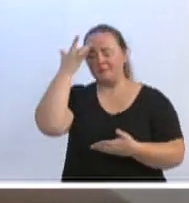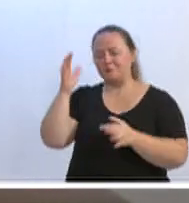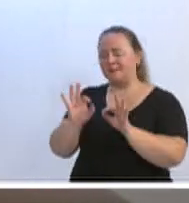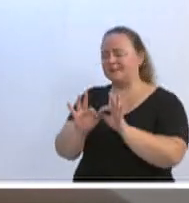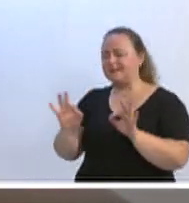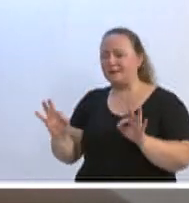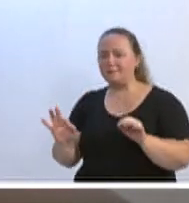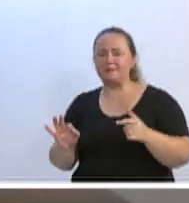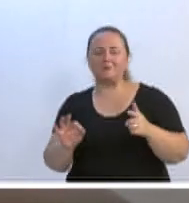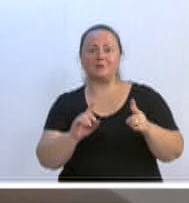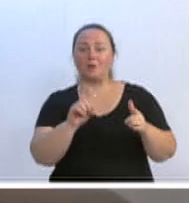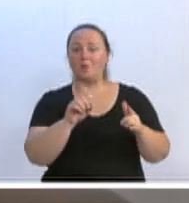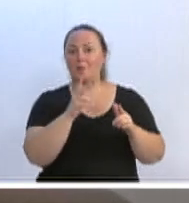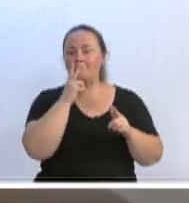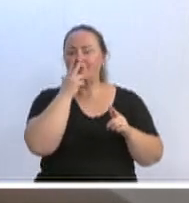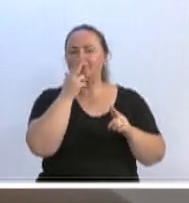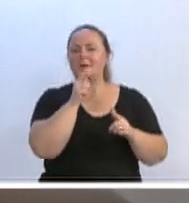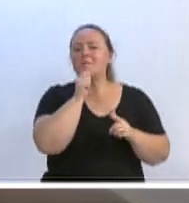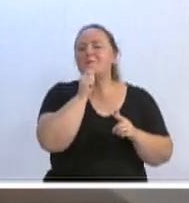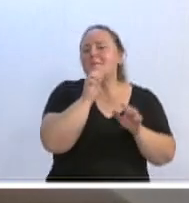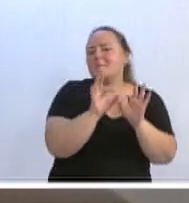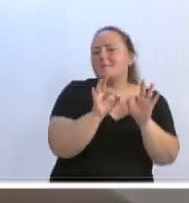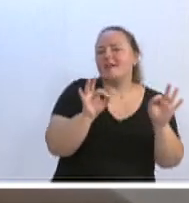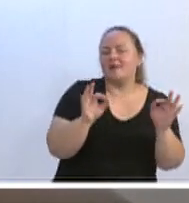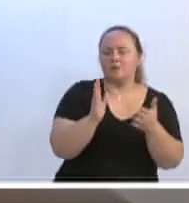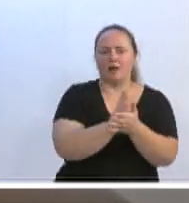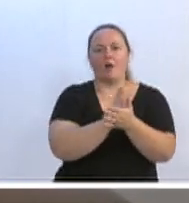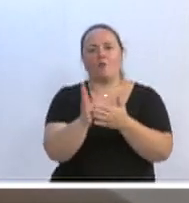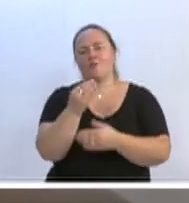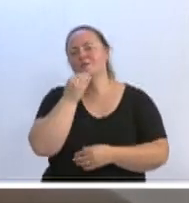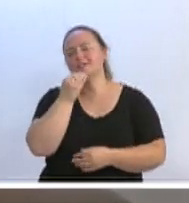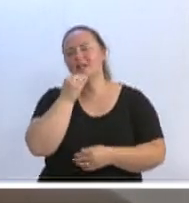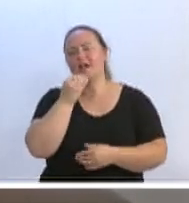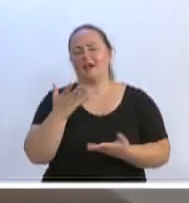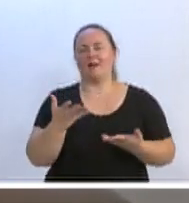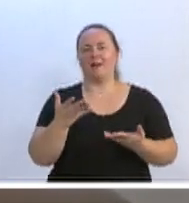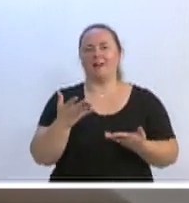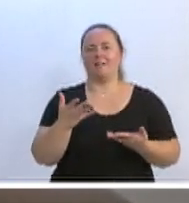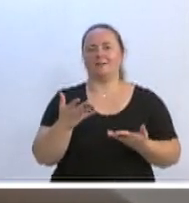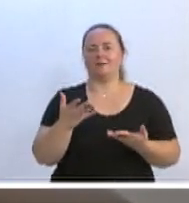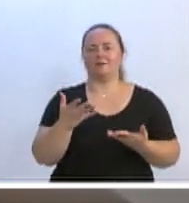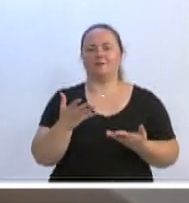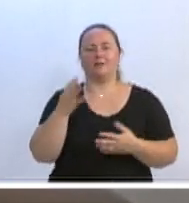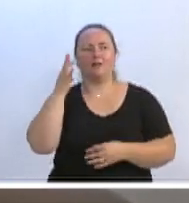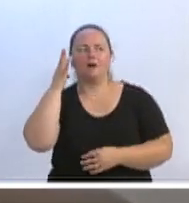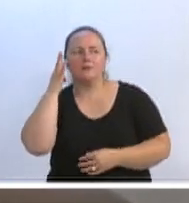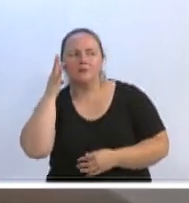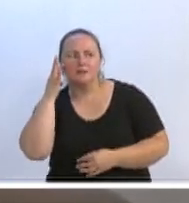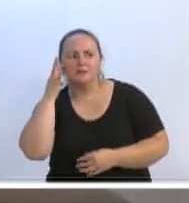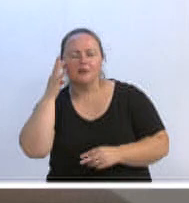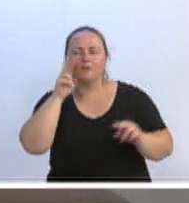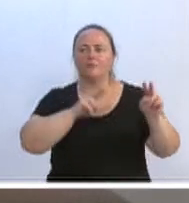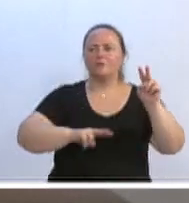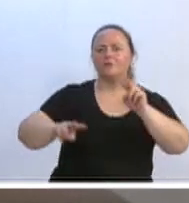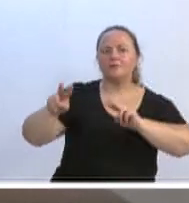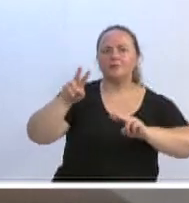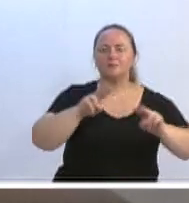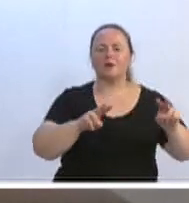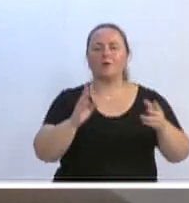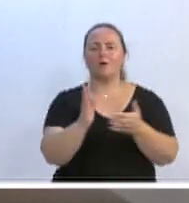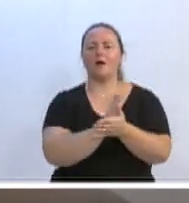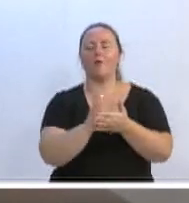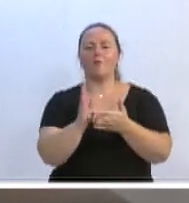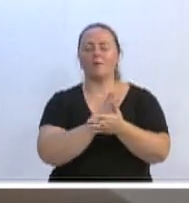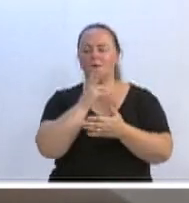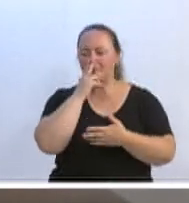Alguns membros são mais destacados, né? Uma boca, o olho, o ouvido, mas tem aqueles membros